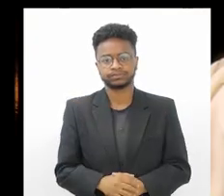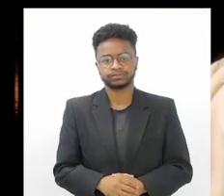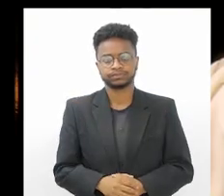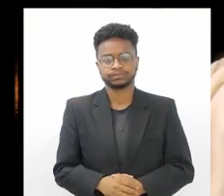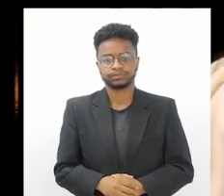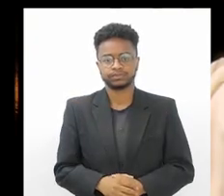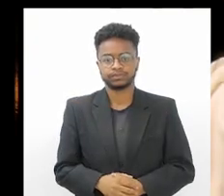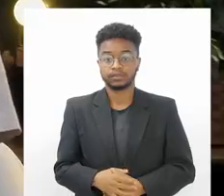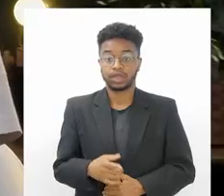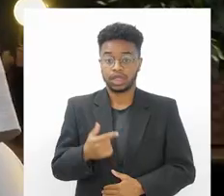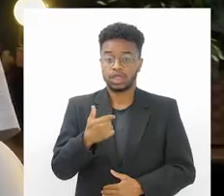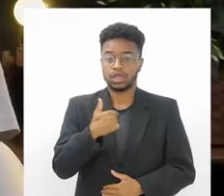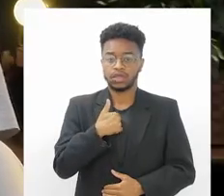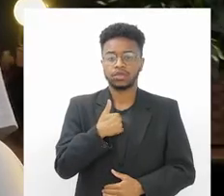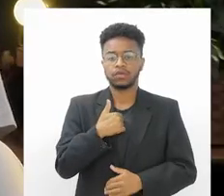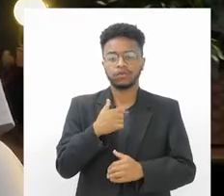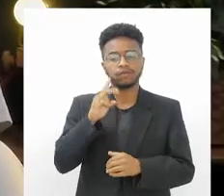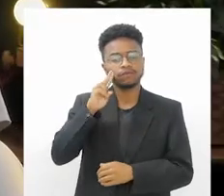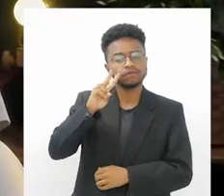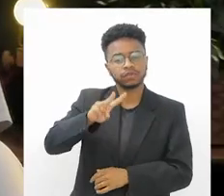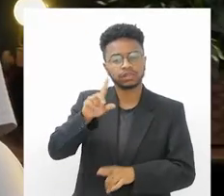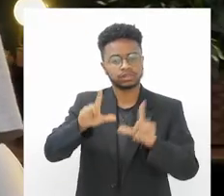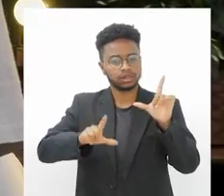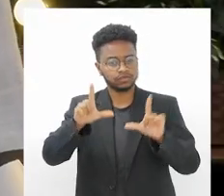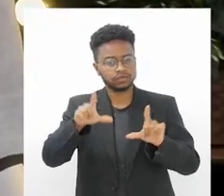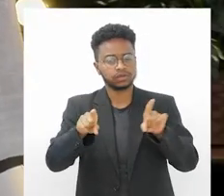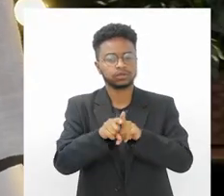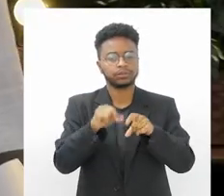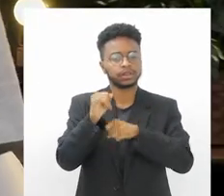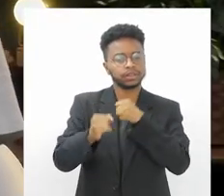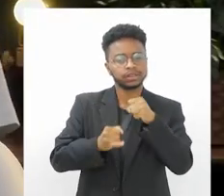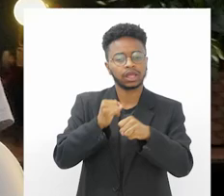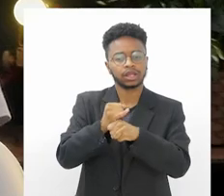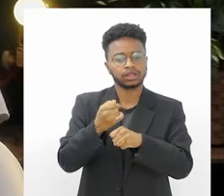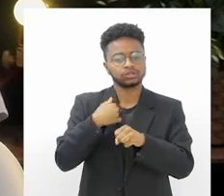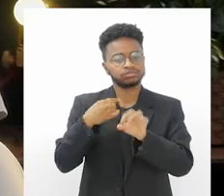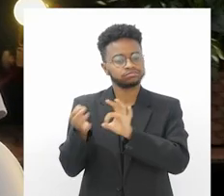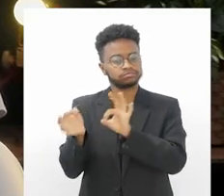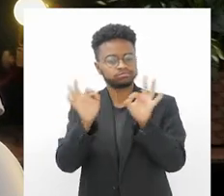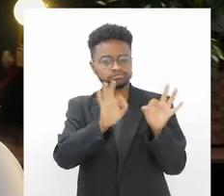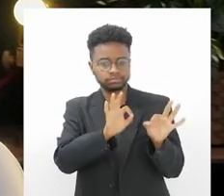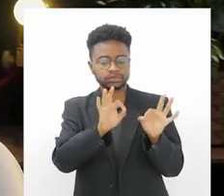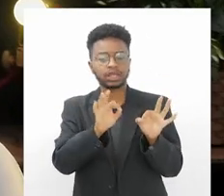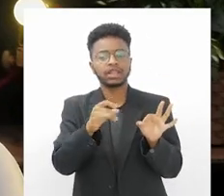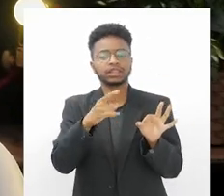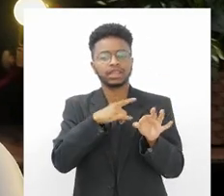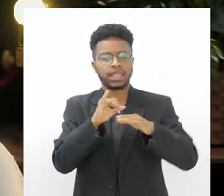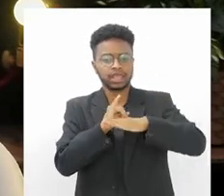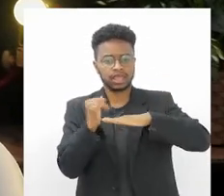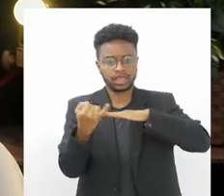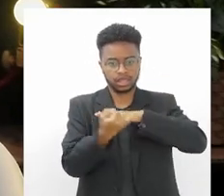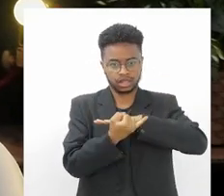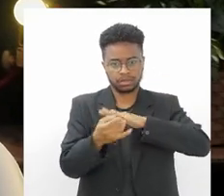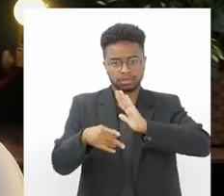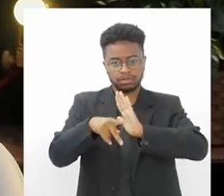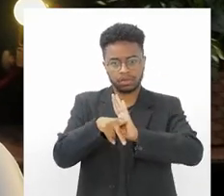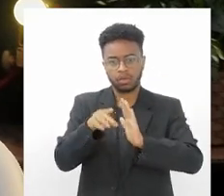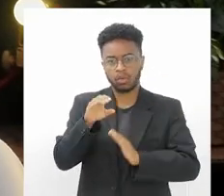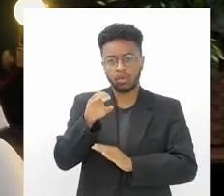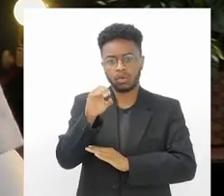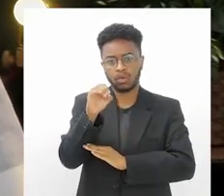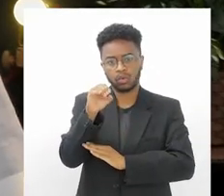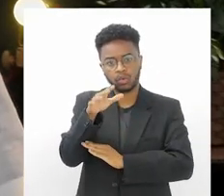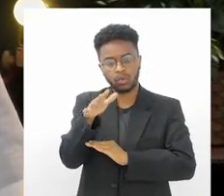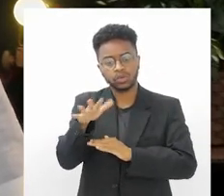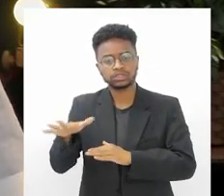oceanos. Eu acompanho, às vezes, pela televisão, pela internet e tudo mais, Existem aquelas ilhas que ficam no Pacífico sim, e